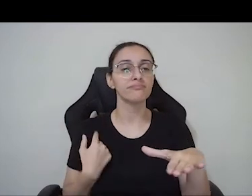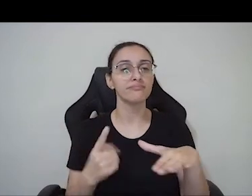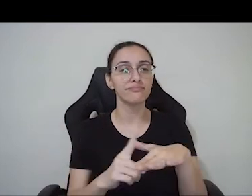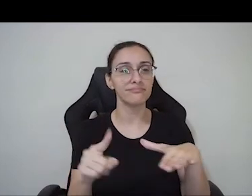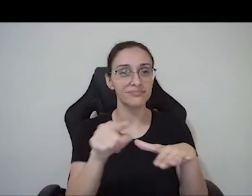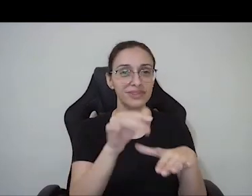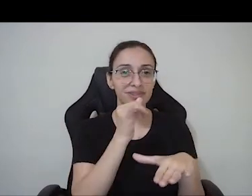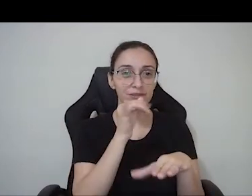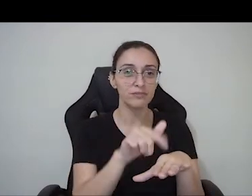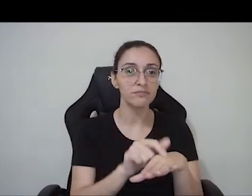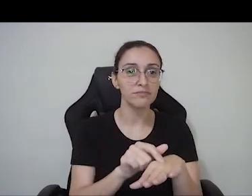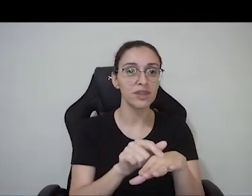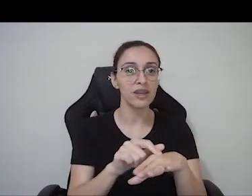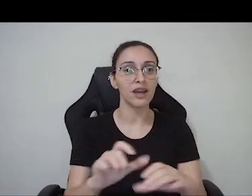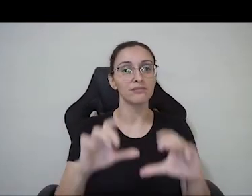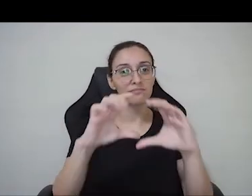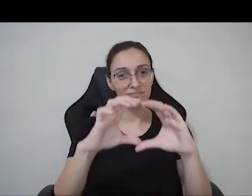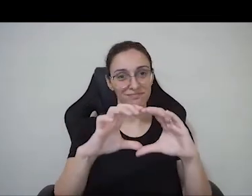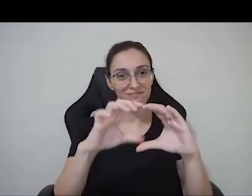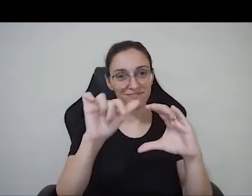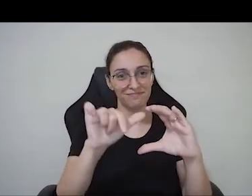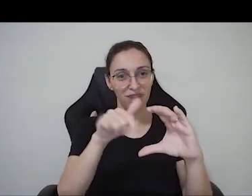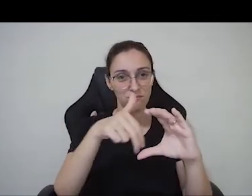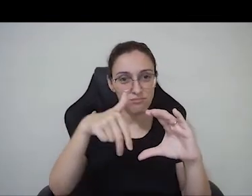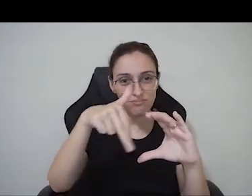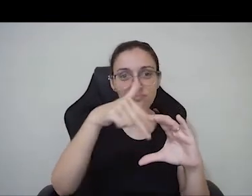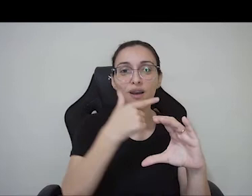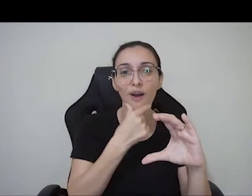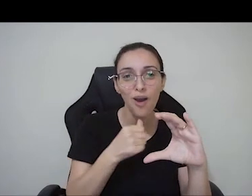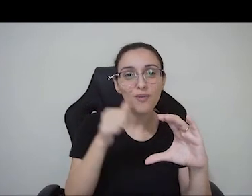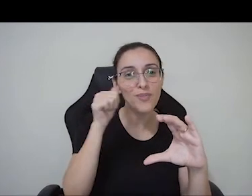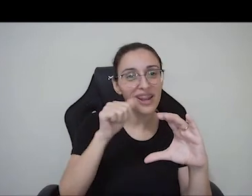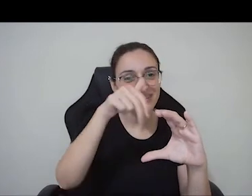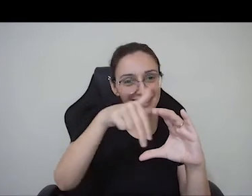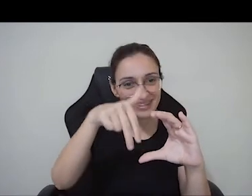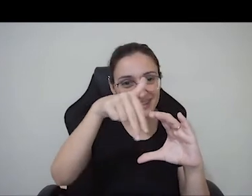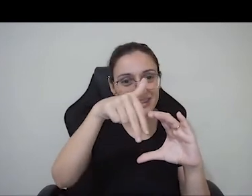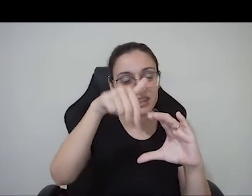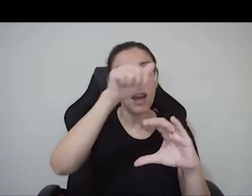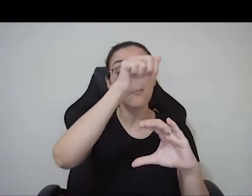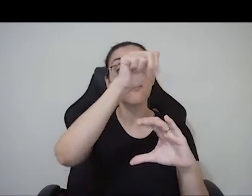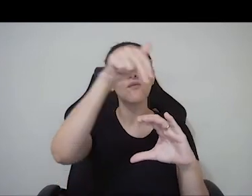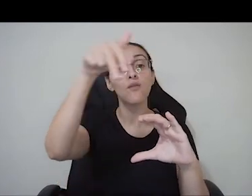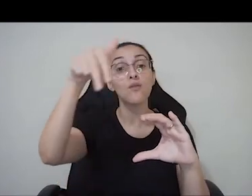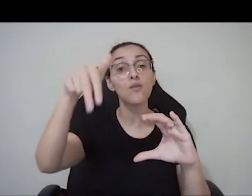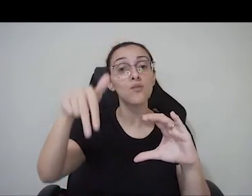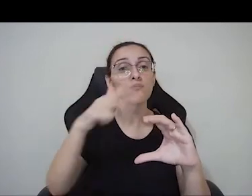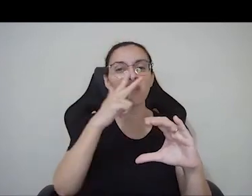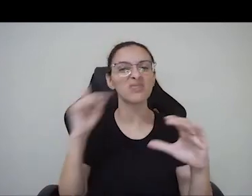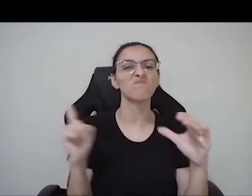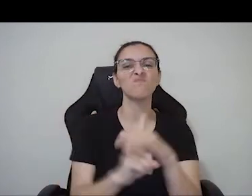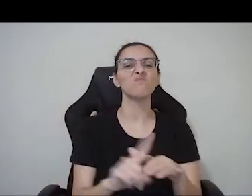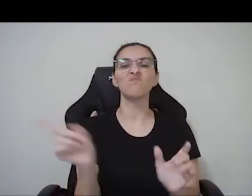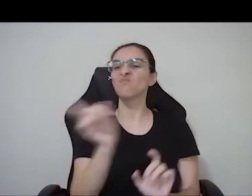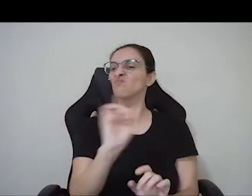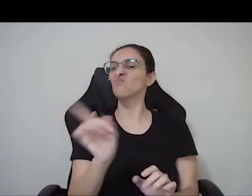exemplo aqui, eu tenho um círculo com homens e mulheres. Fora disso, tem pessoas que eu não quero que incluam